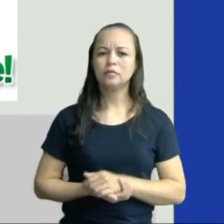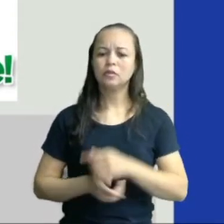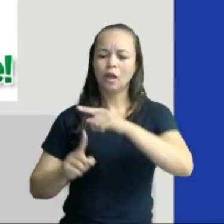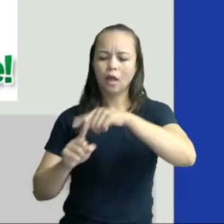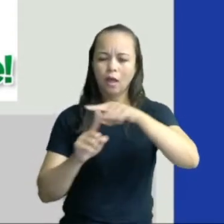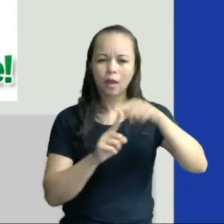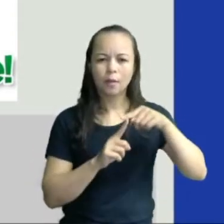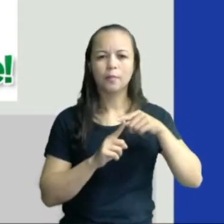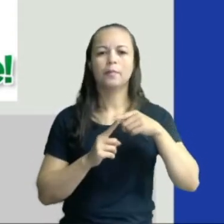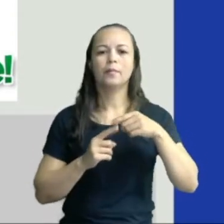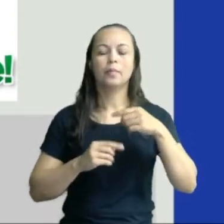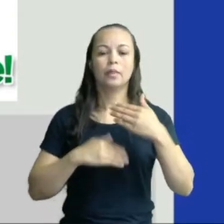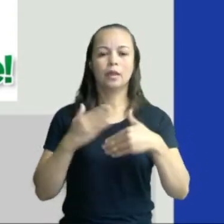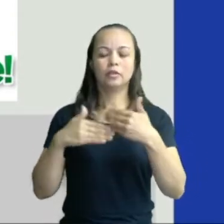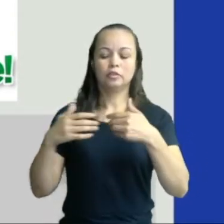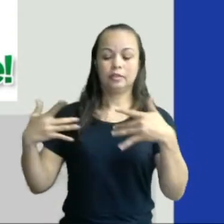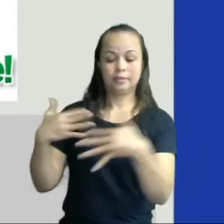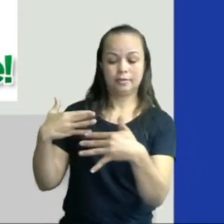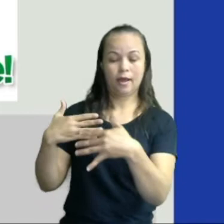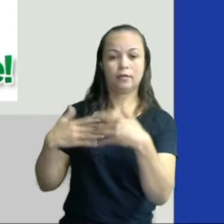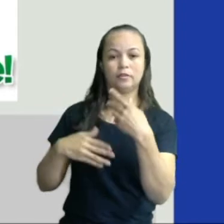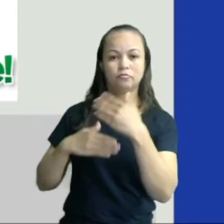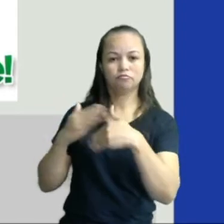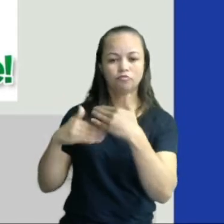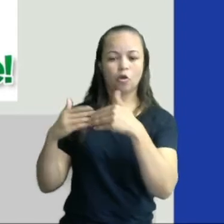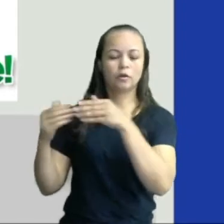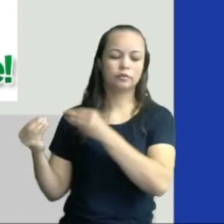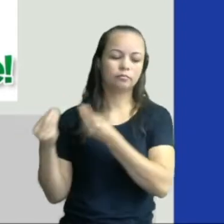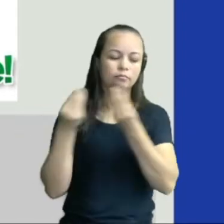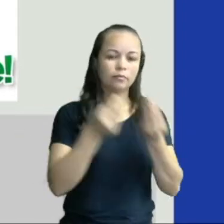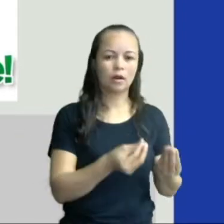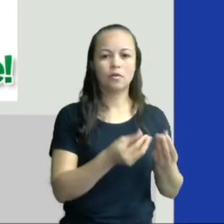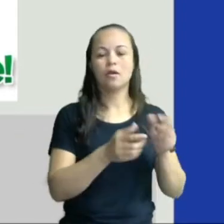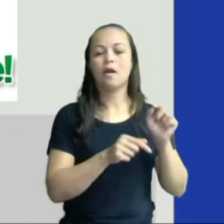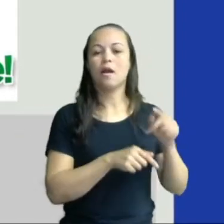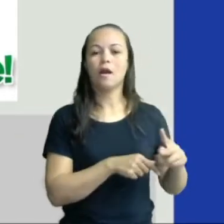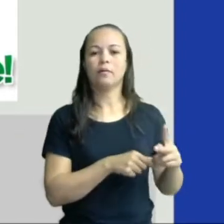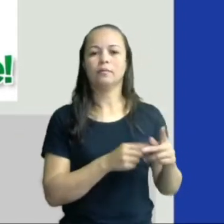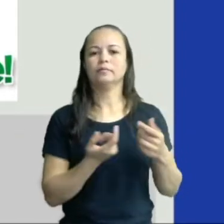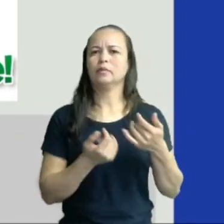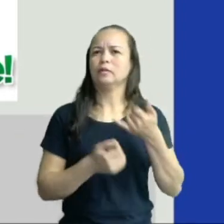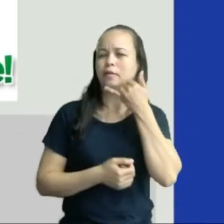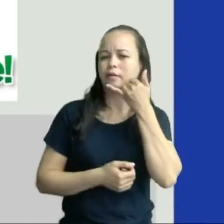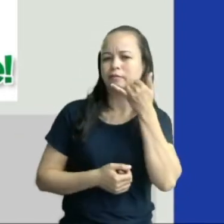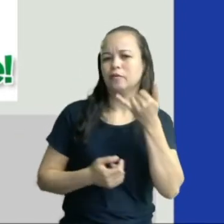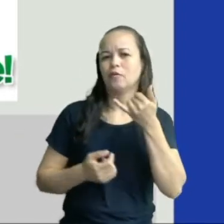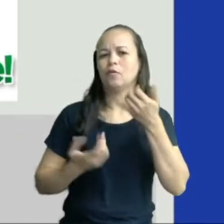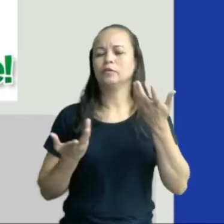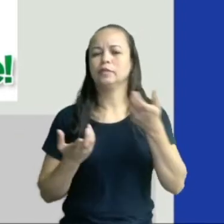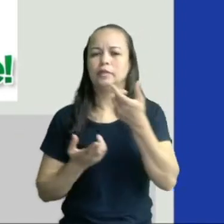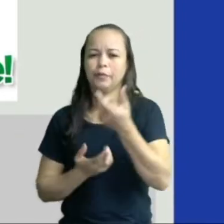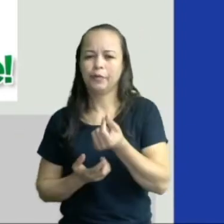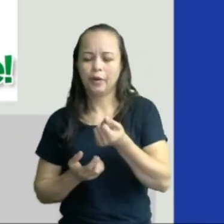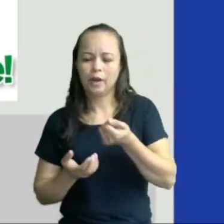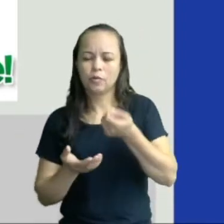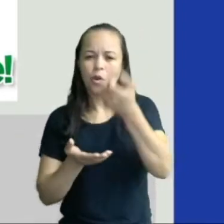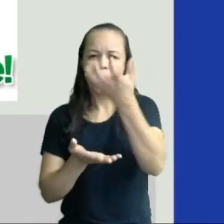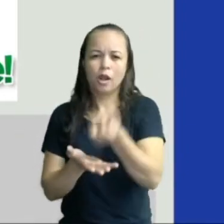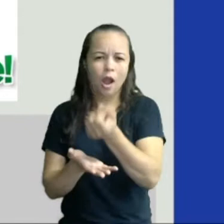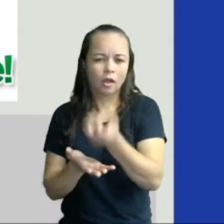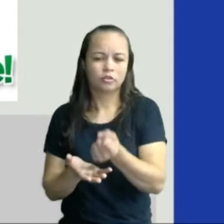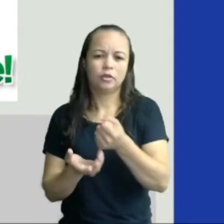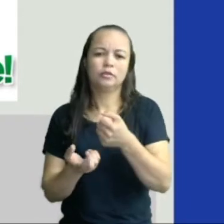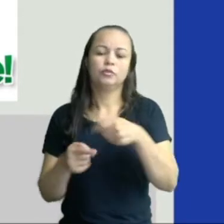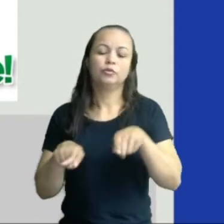produtos e serviços que a cidade fornece para o campo? Alguns exemplos: telefone, atendimento médico, caixa eletrônico. Então,